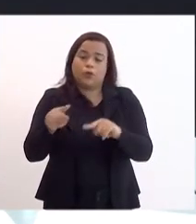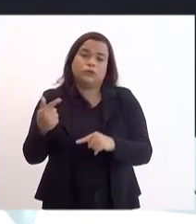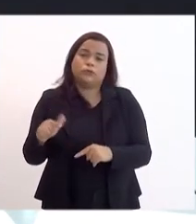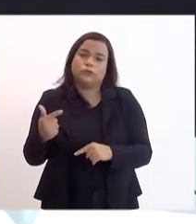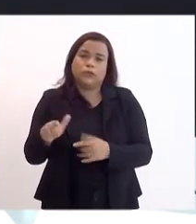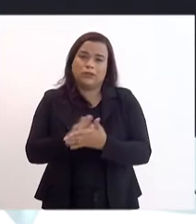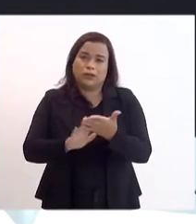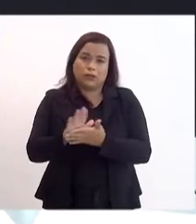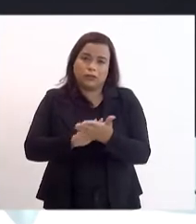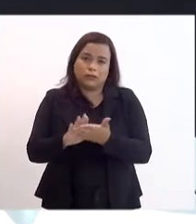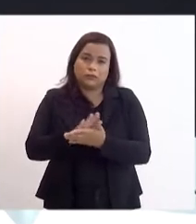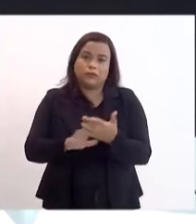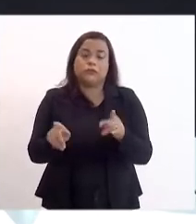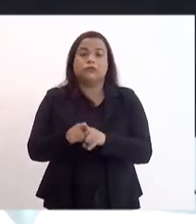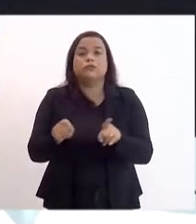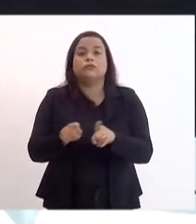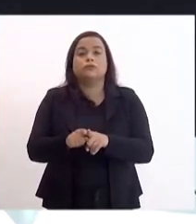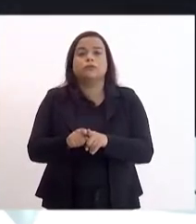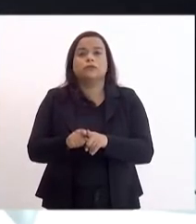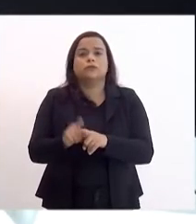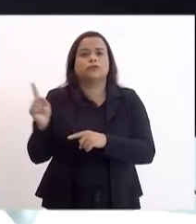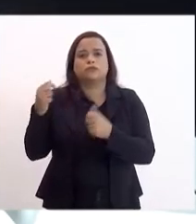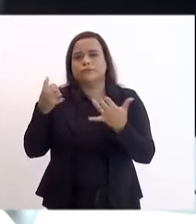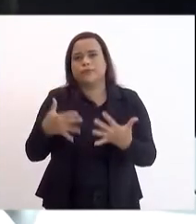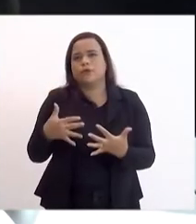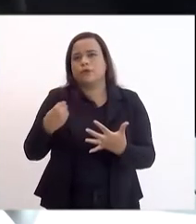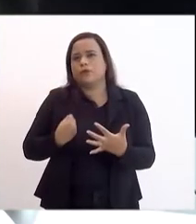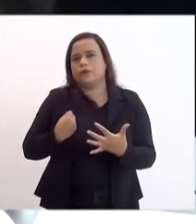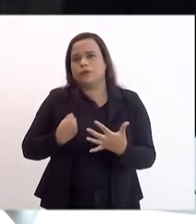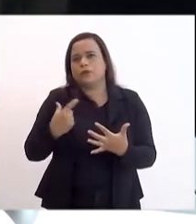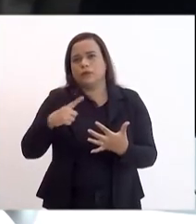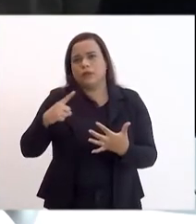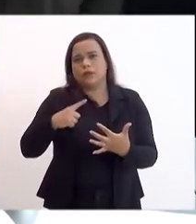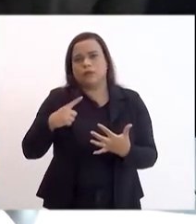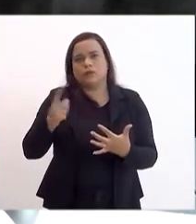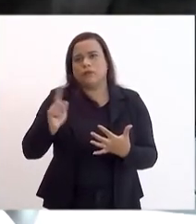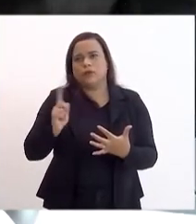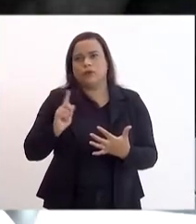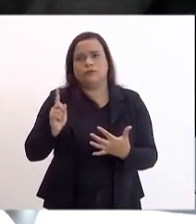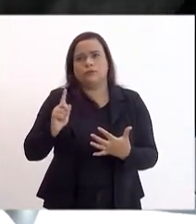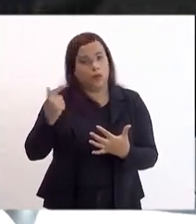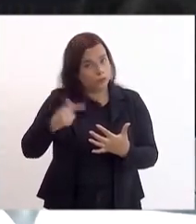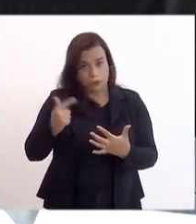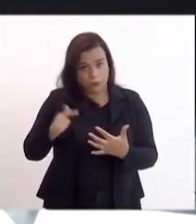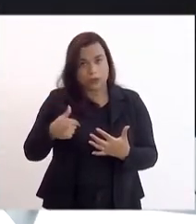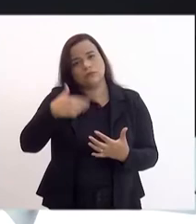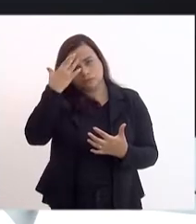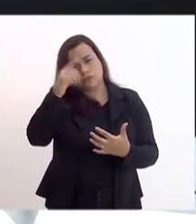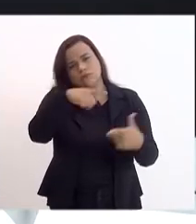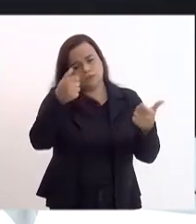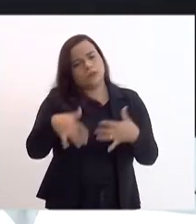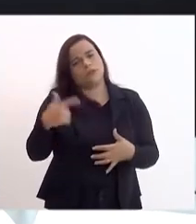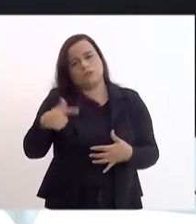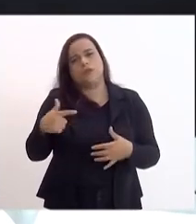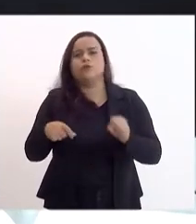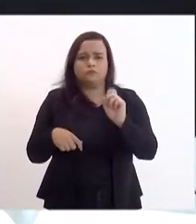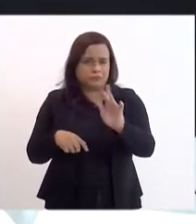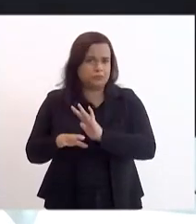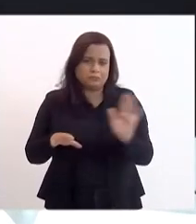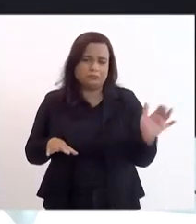Até porque... Nem disse que havia. Não há. É, nem disse que havia. Não, eu sei. É. E